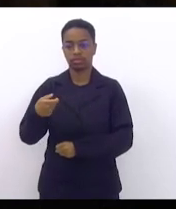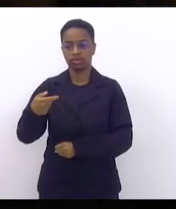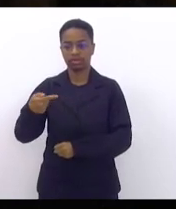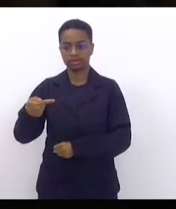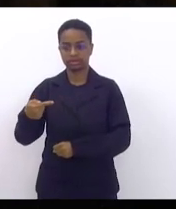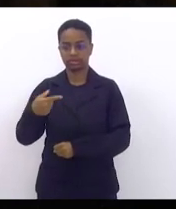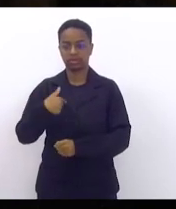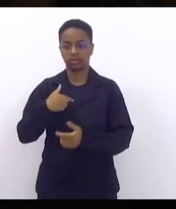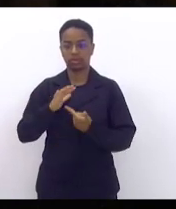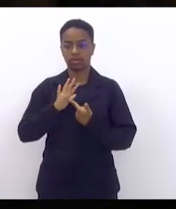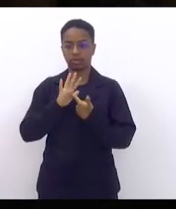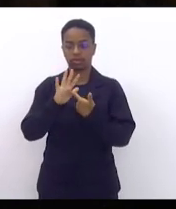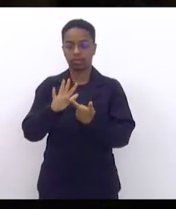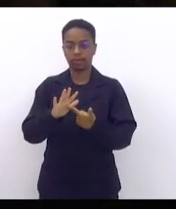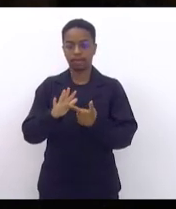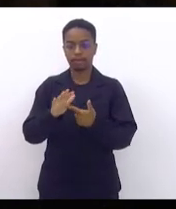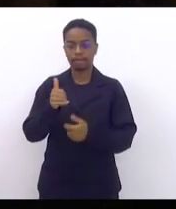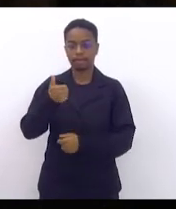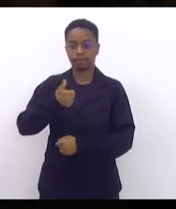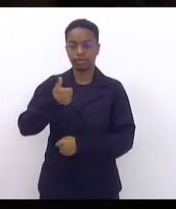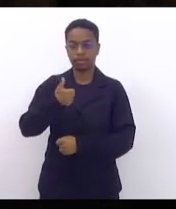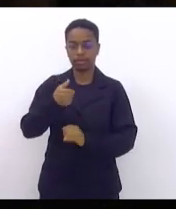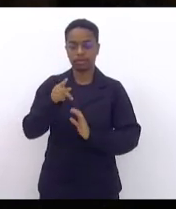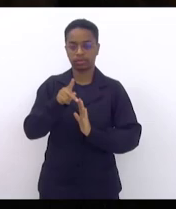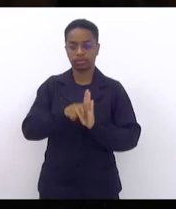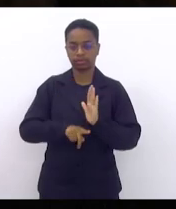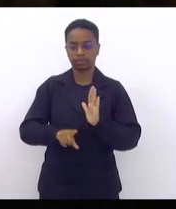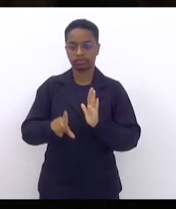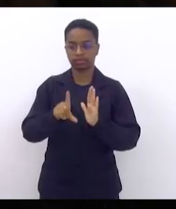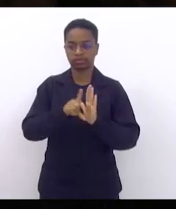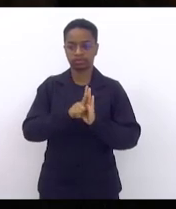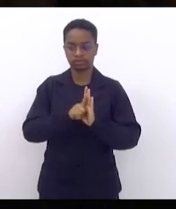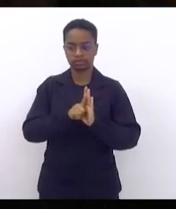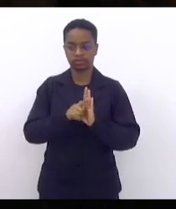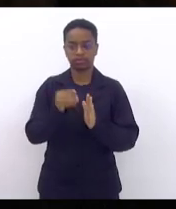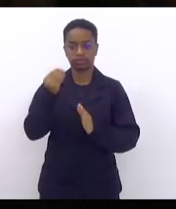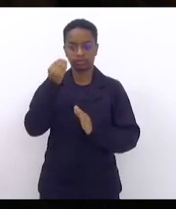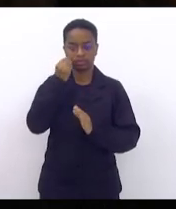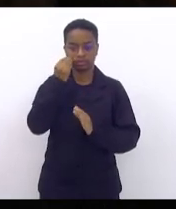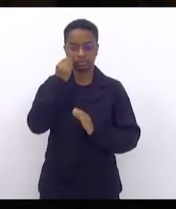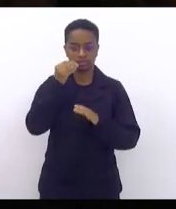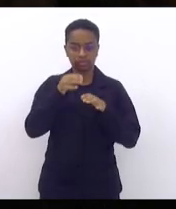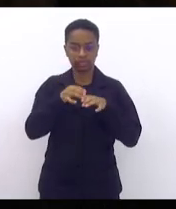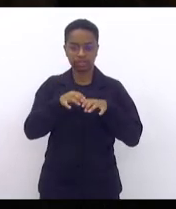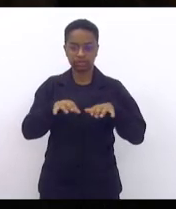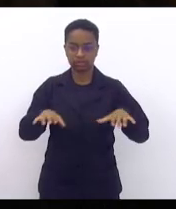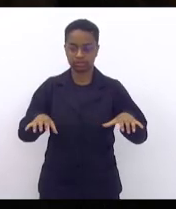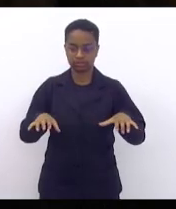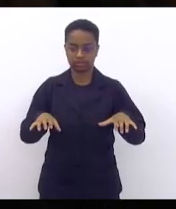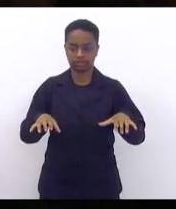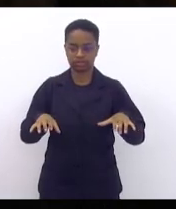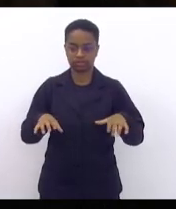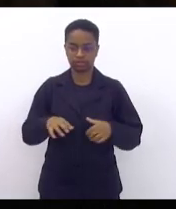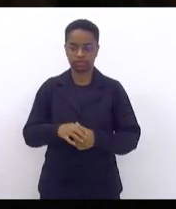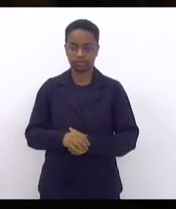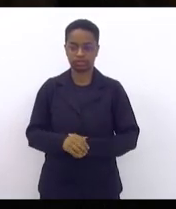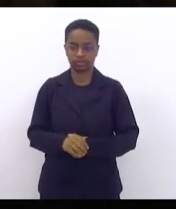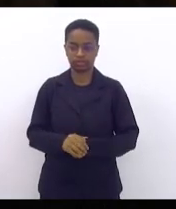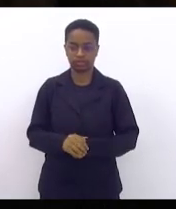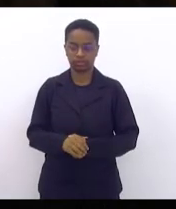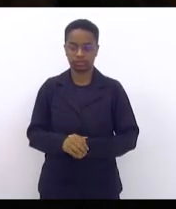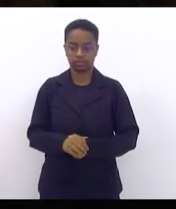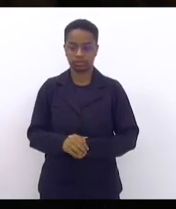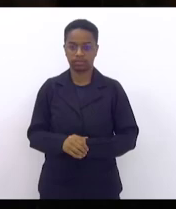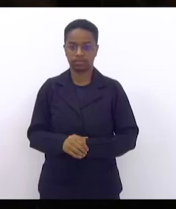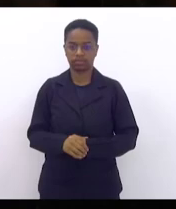o primeiro projeto de lei para desvincular o pagamento